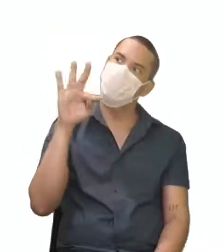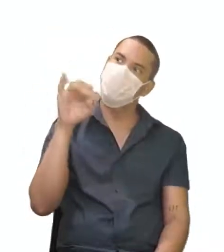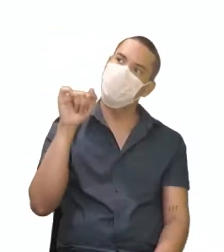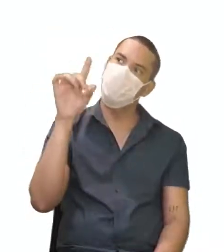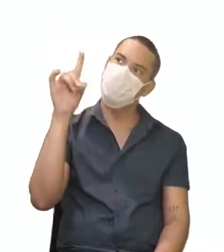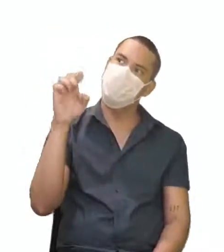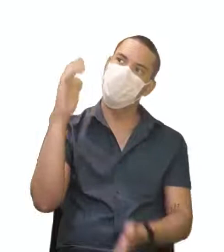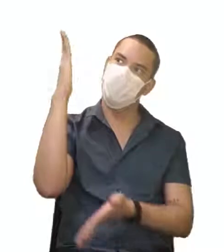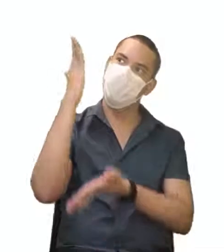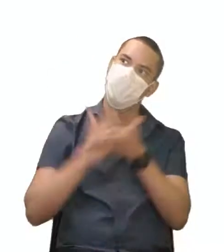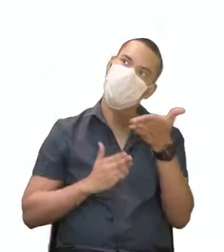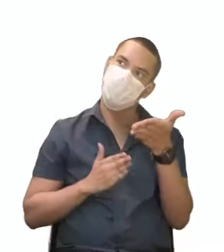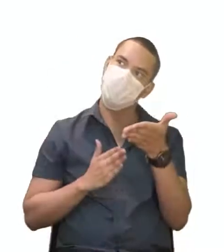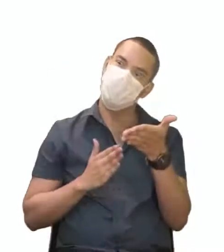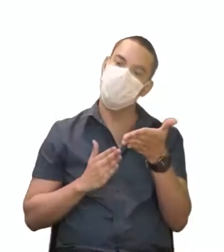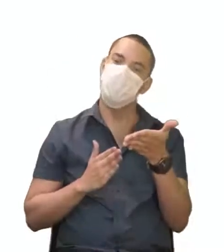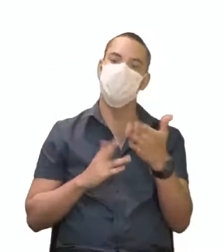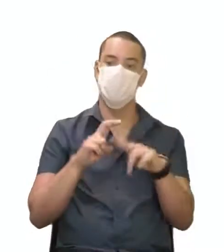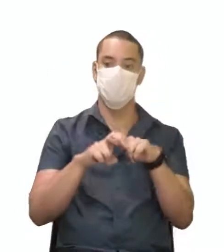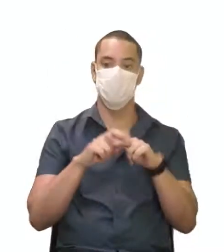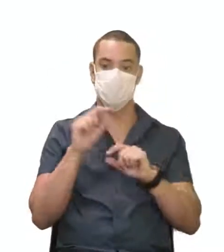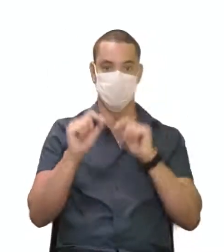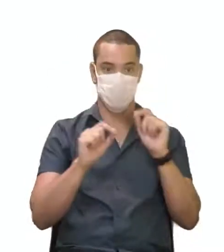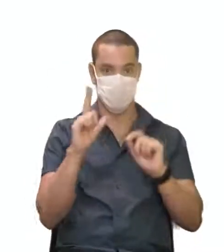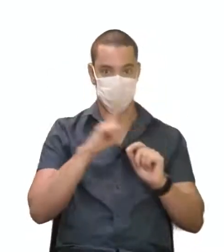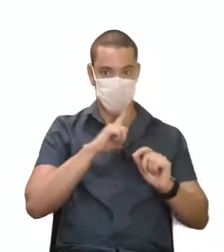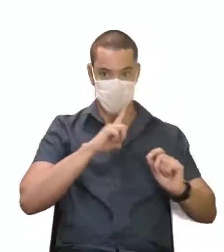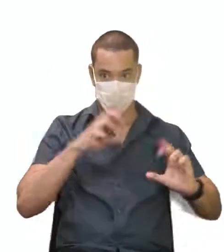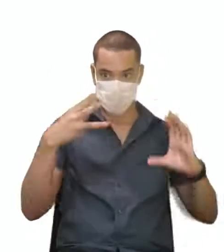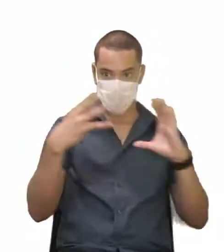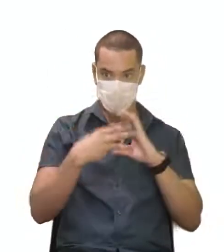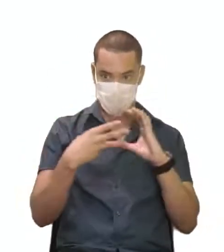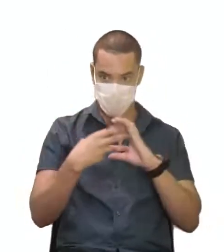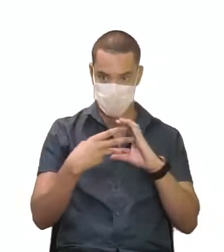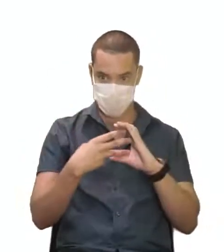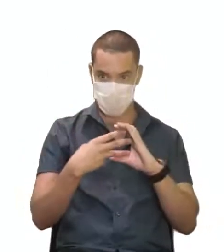tá bom? Então, o que você vai ter? A célula,